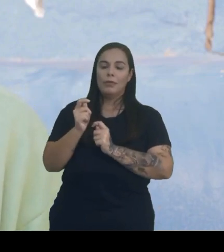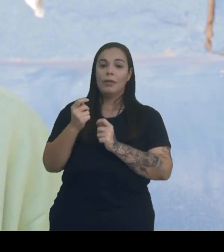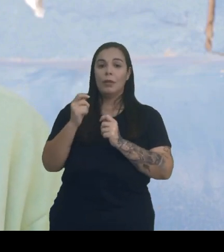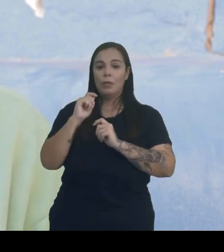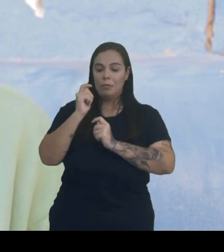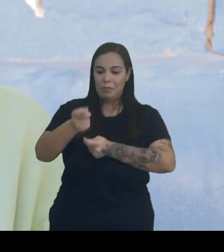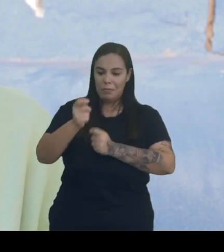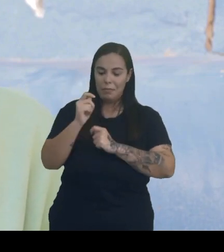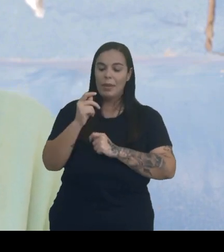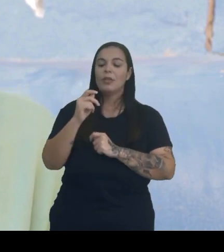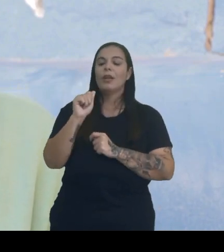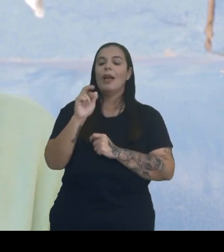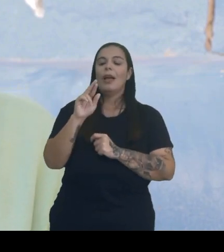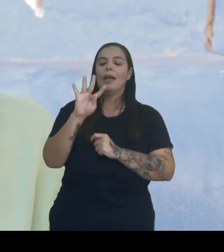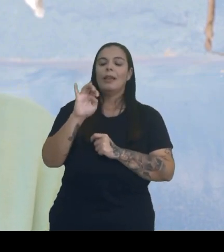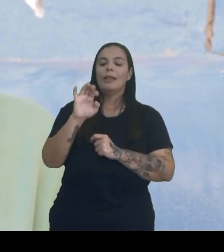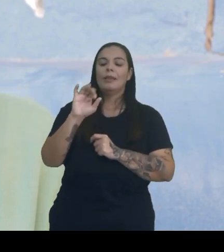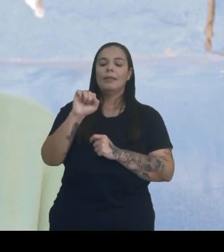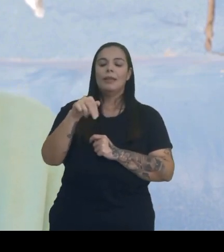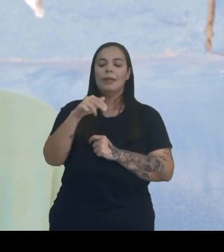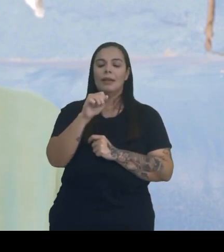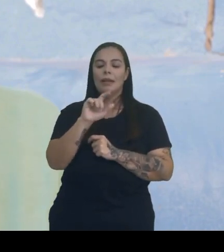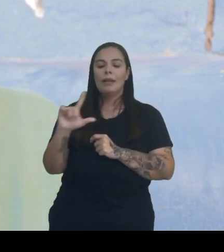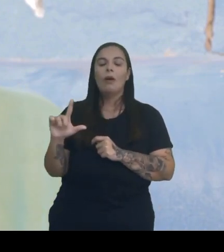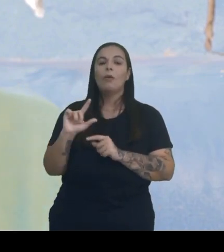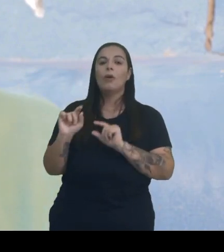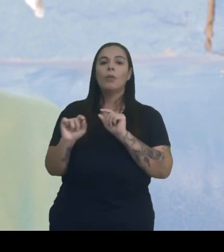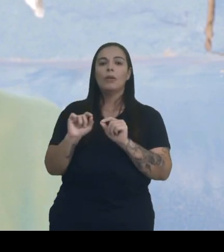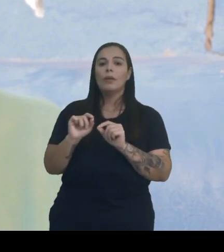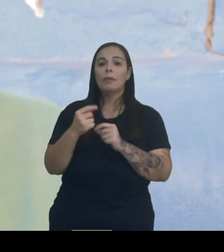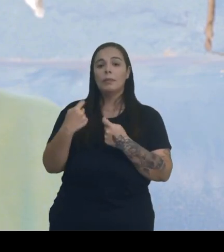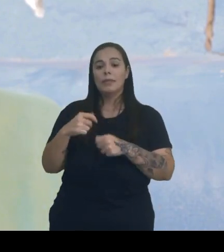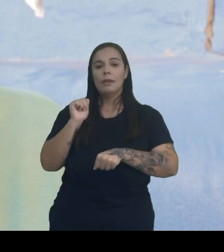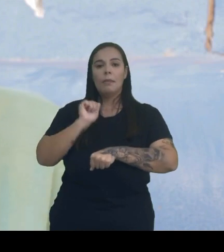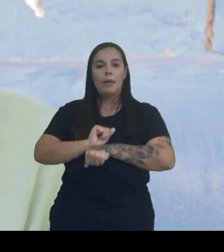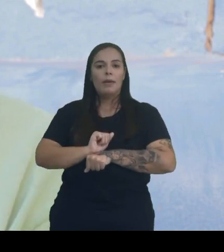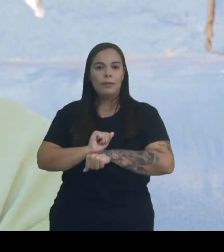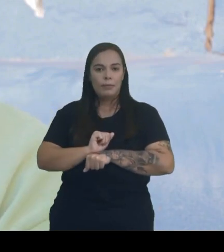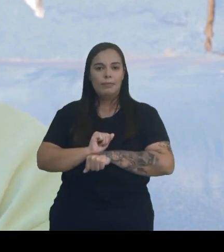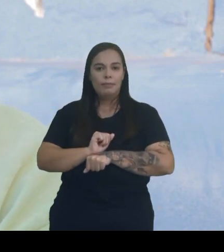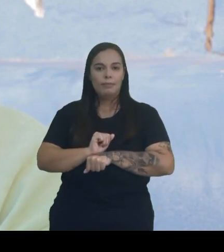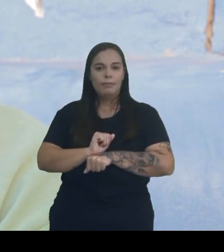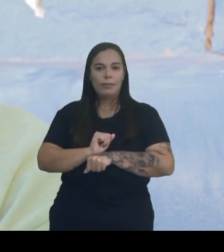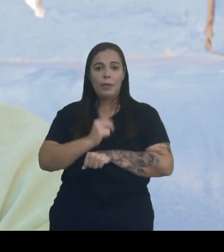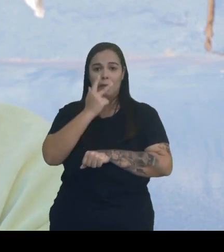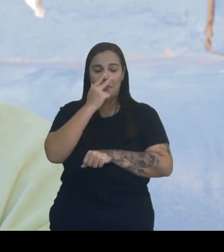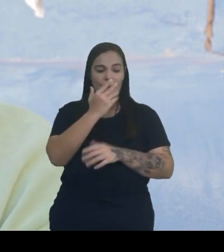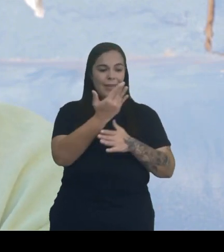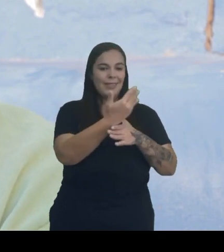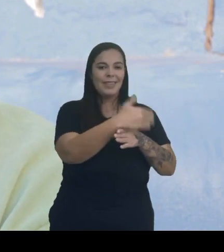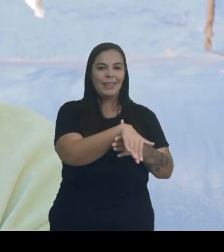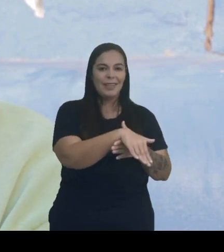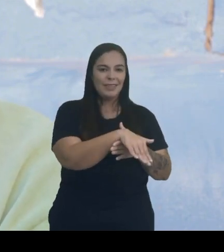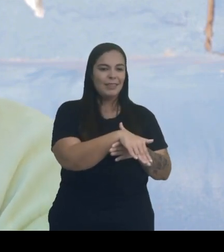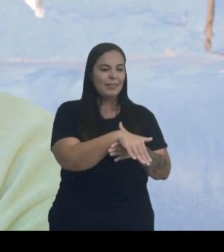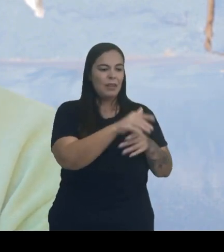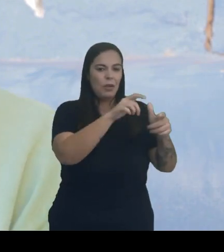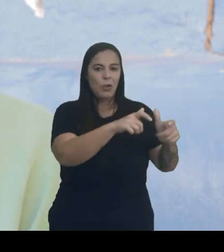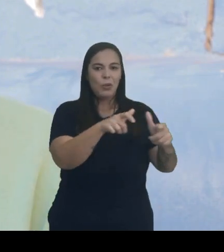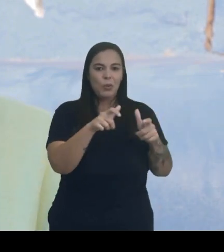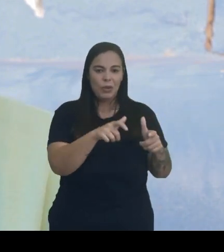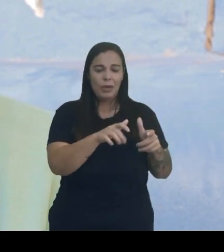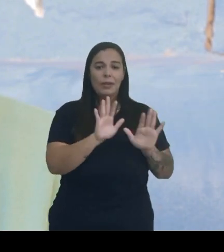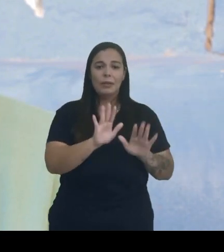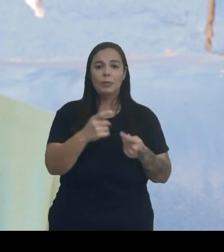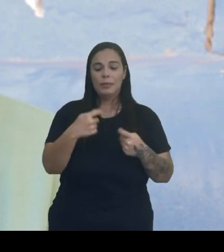artesanal, ela é uma pesca que você fica estacionado, como se fosse um táxi num ponto de táxi.